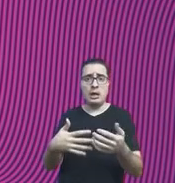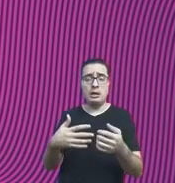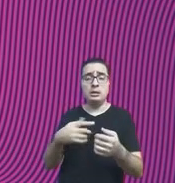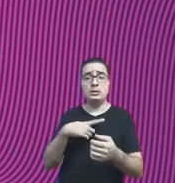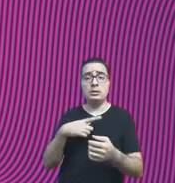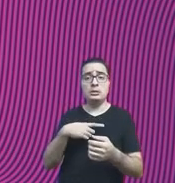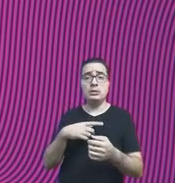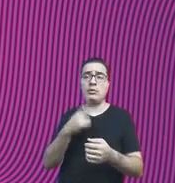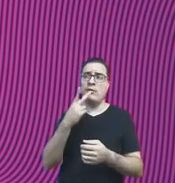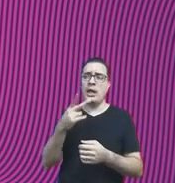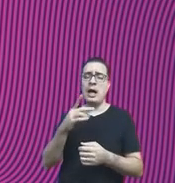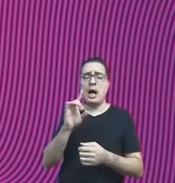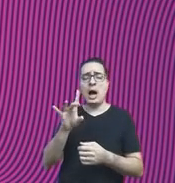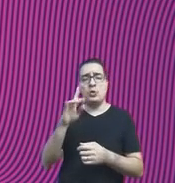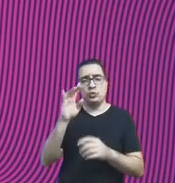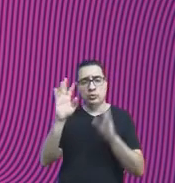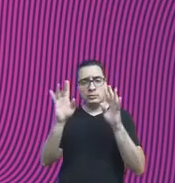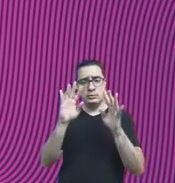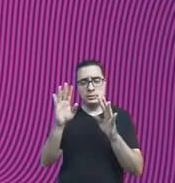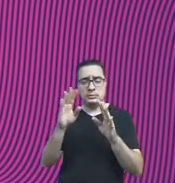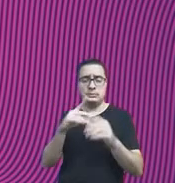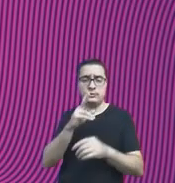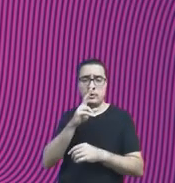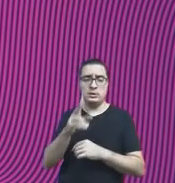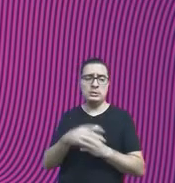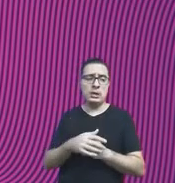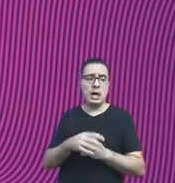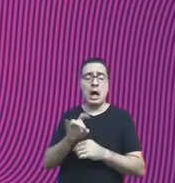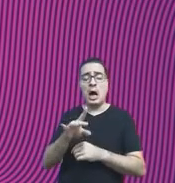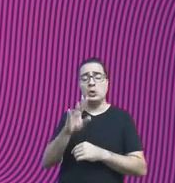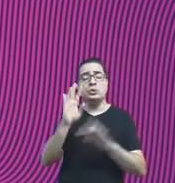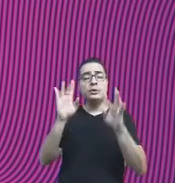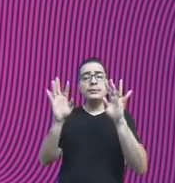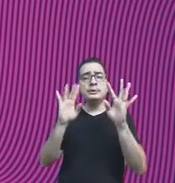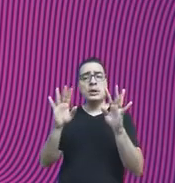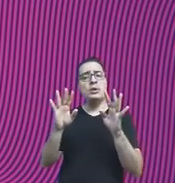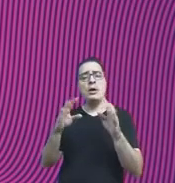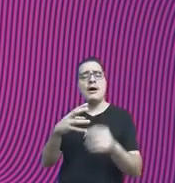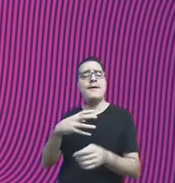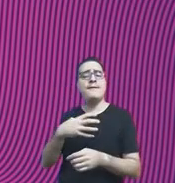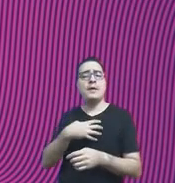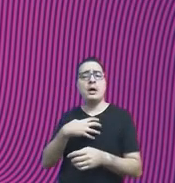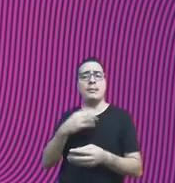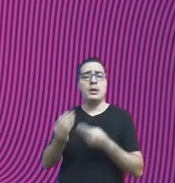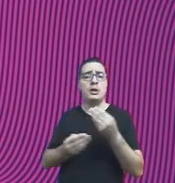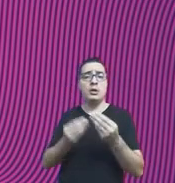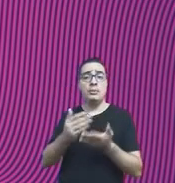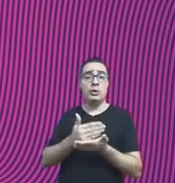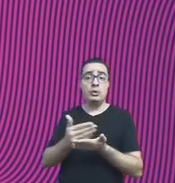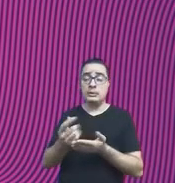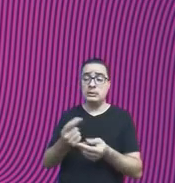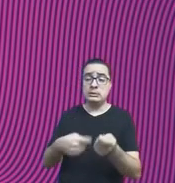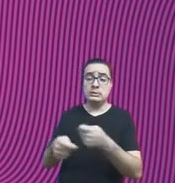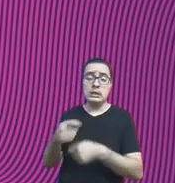autoreflexão, falar autocrítica é forte, uma autoreflexão, a forma como a gente comercializa a saúde,